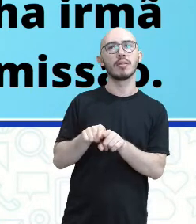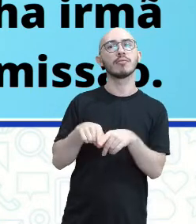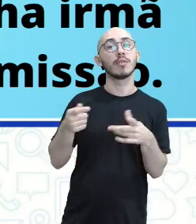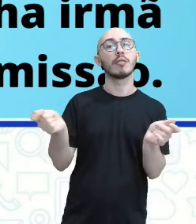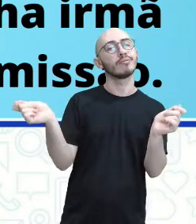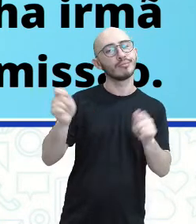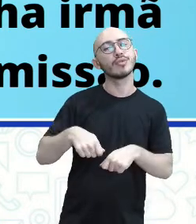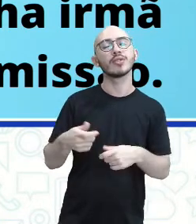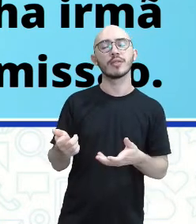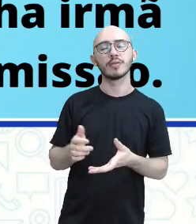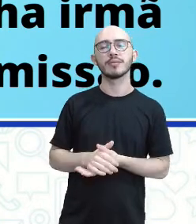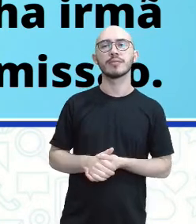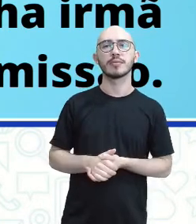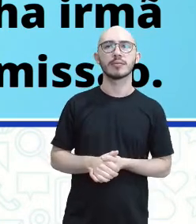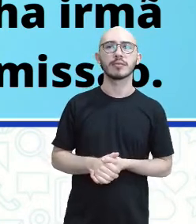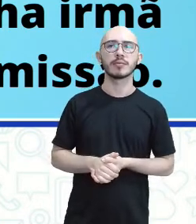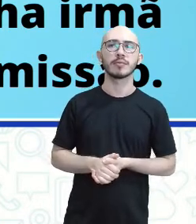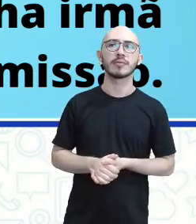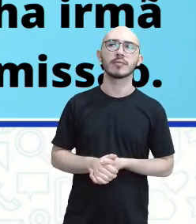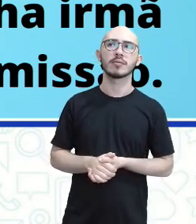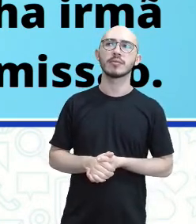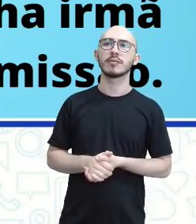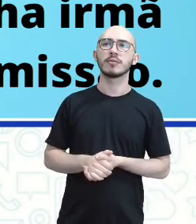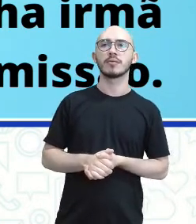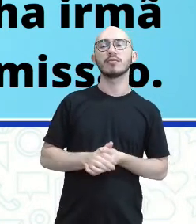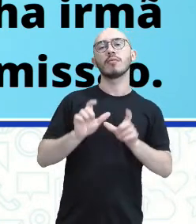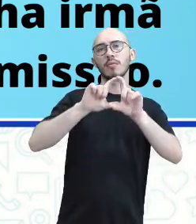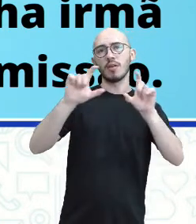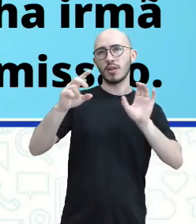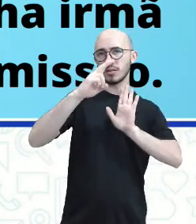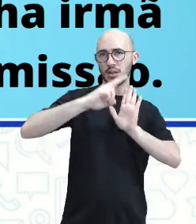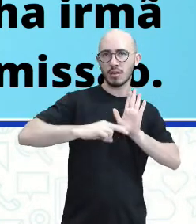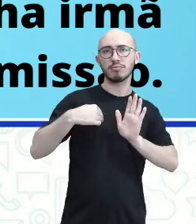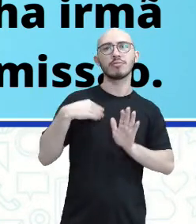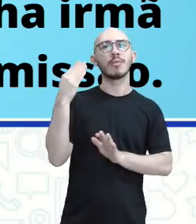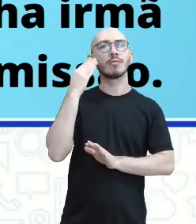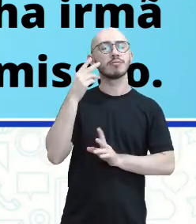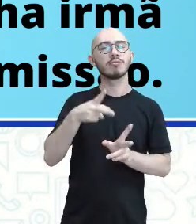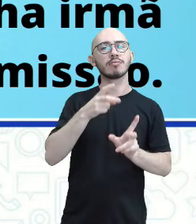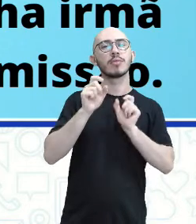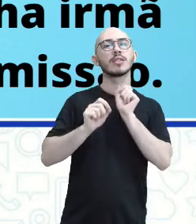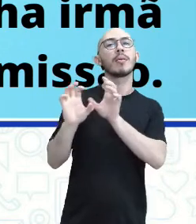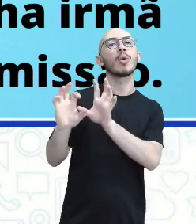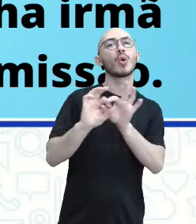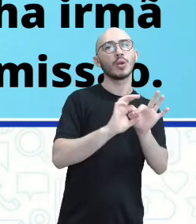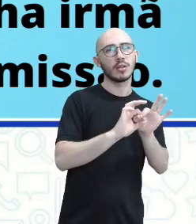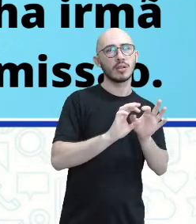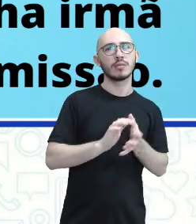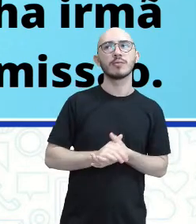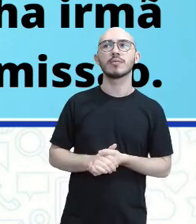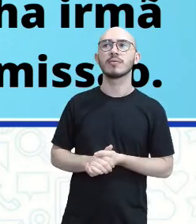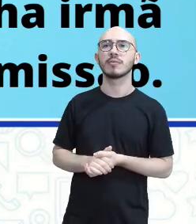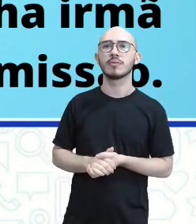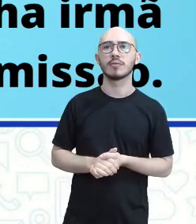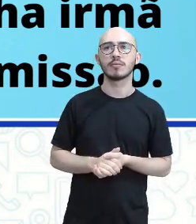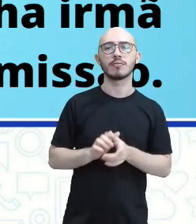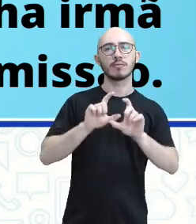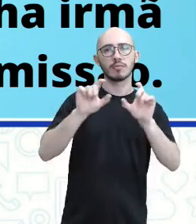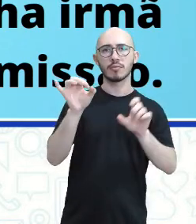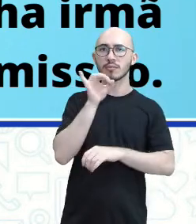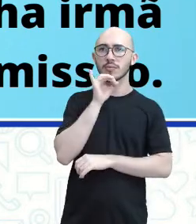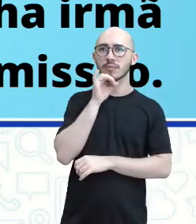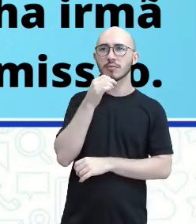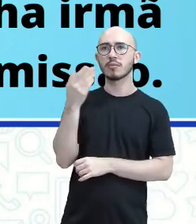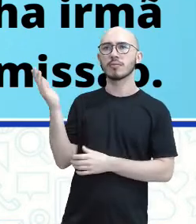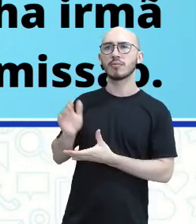de que isso também aconteça com ele. Ao ler a frase, você sente o contexto. My sister can go with you.